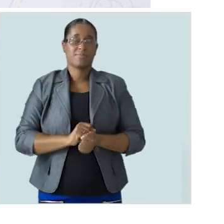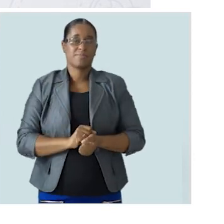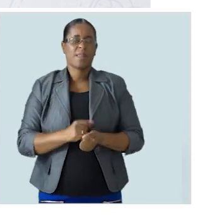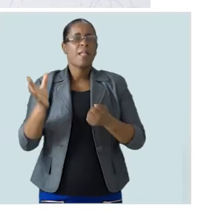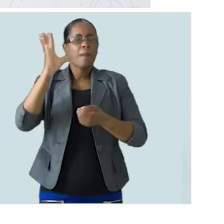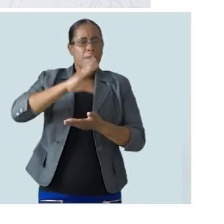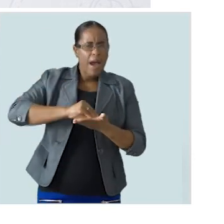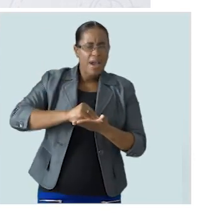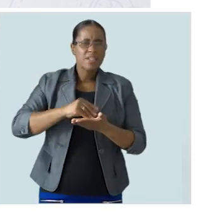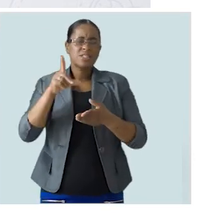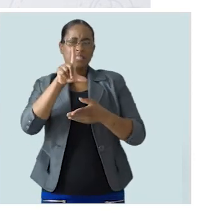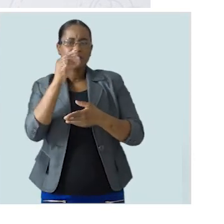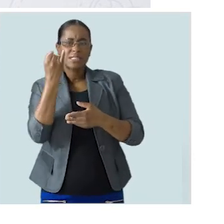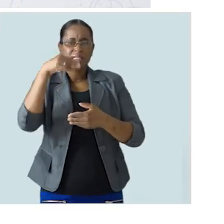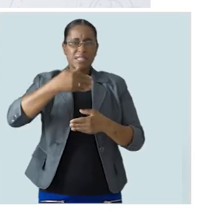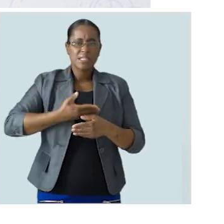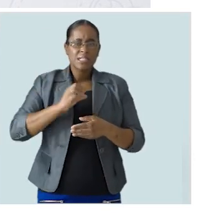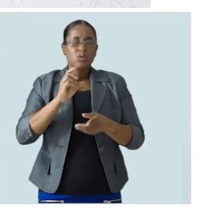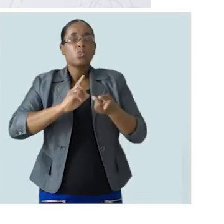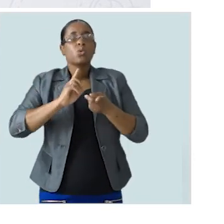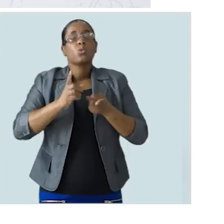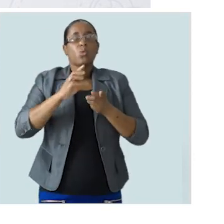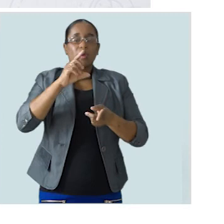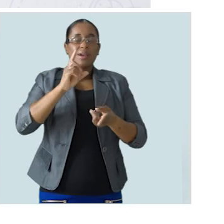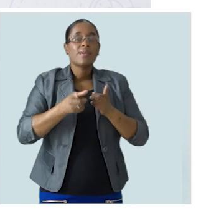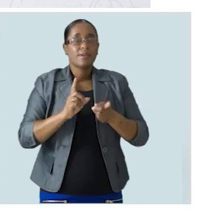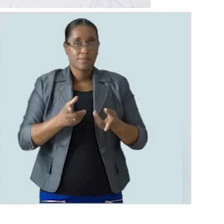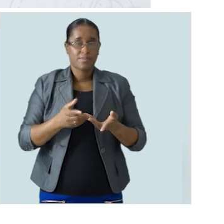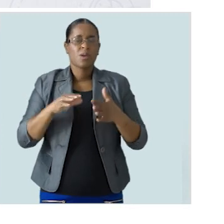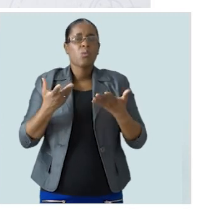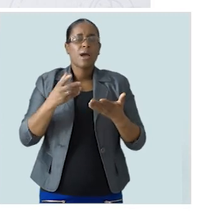Mais lindo do que. Qual é o grau?